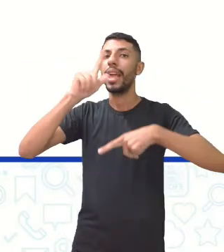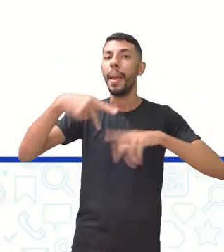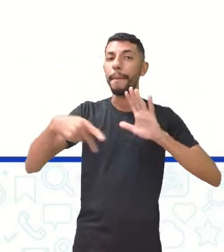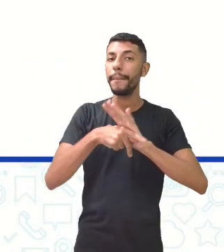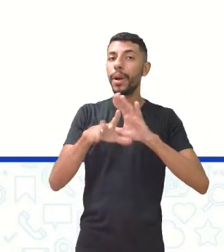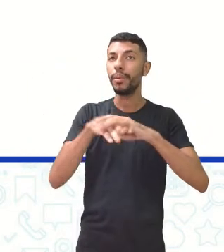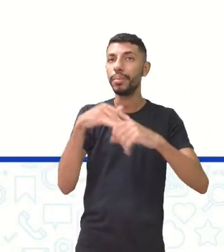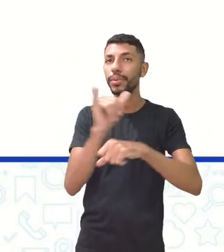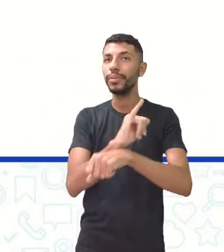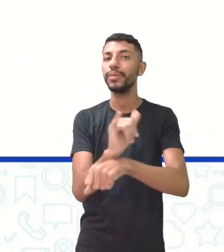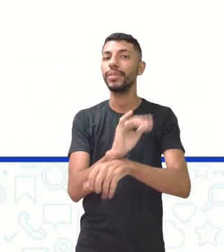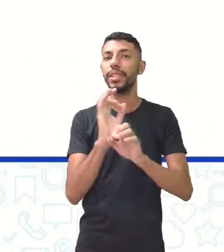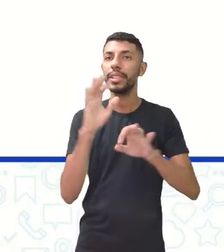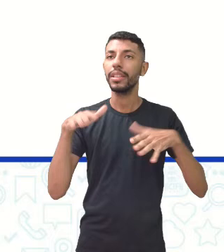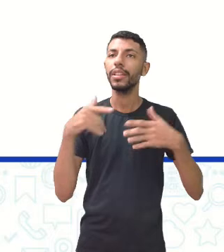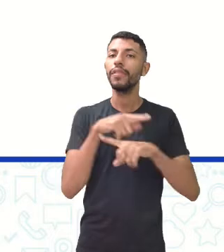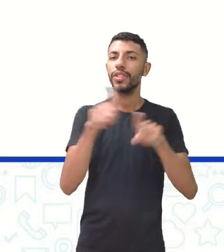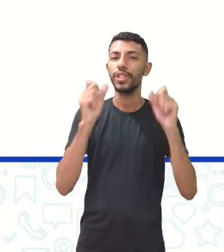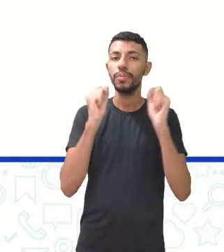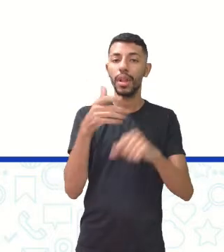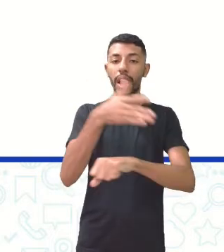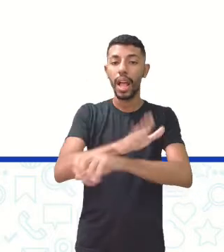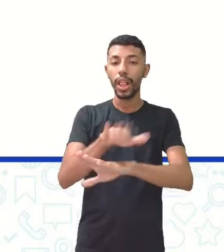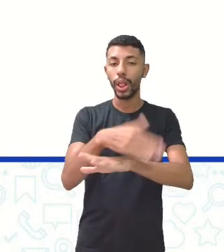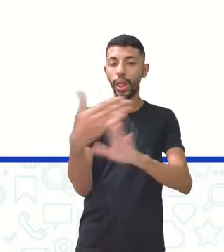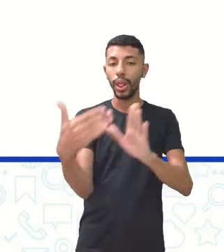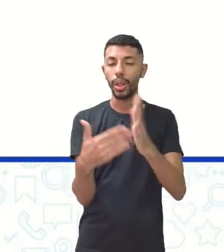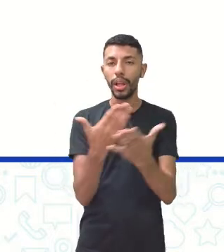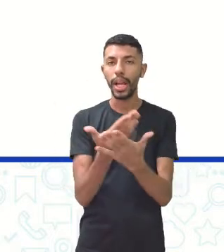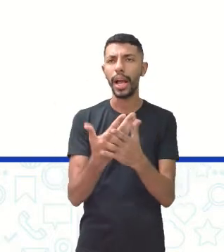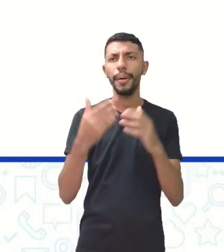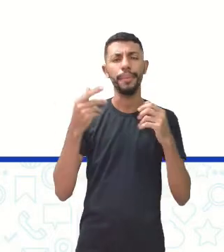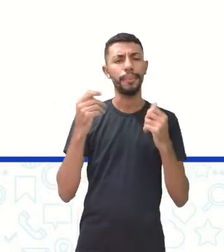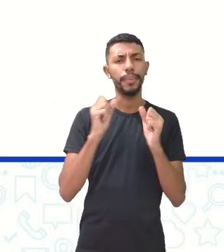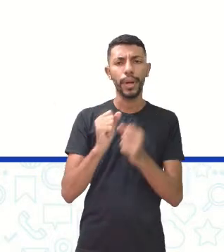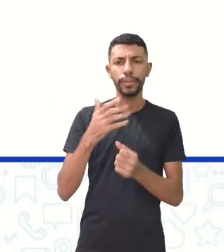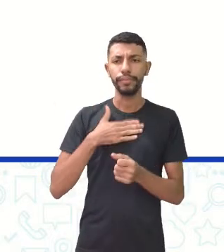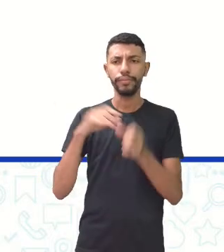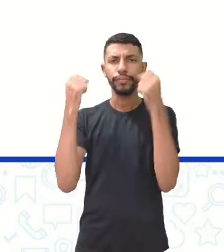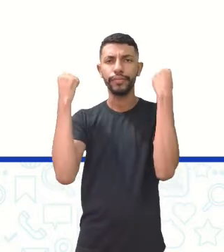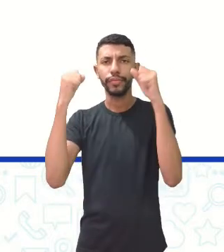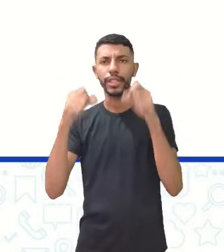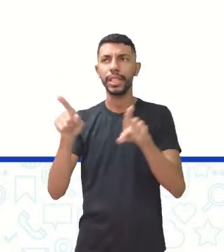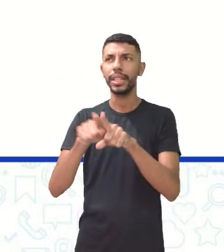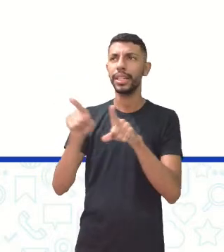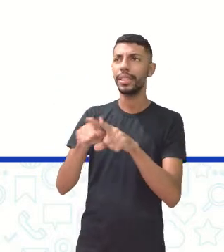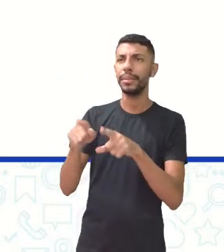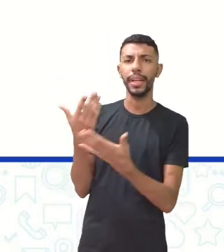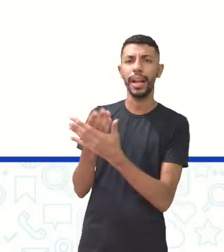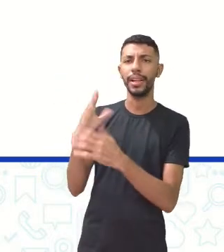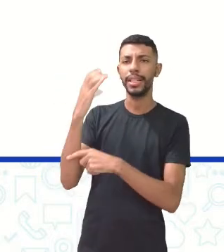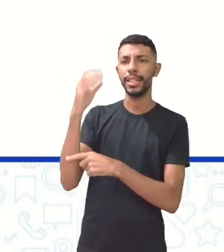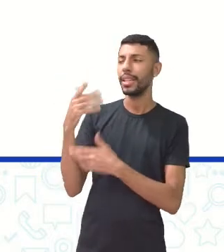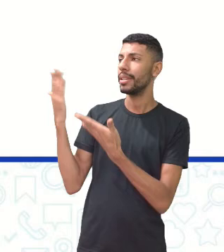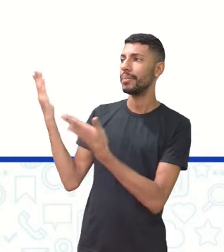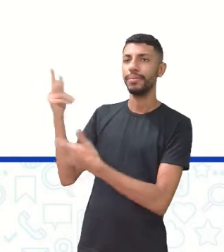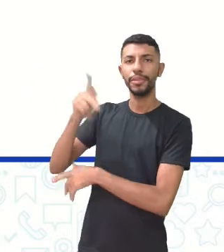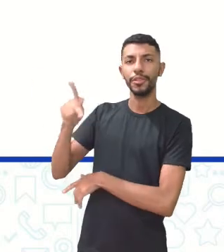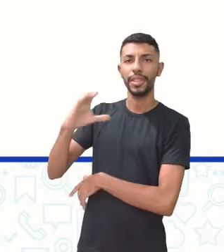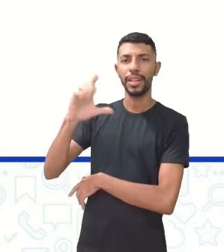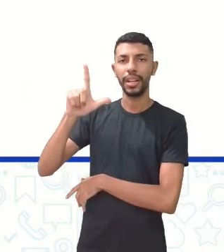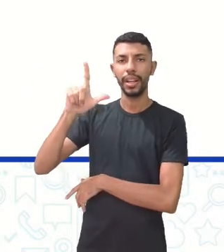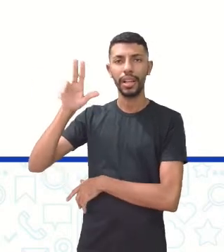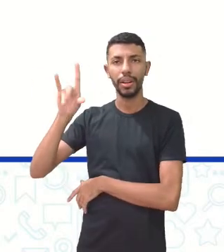canal vocês podem acessar todas as aulas, né? Seja as minhas de Educação Física, seja as aulas de Ciências da professora Cláudia, com a